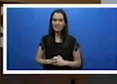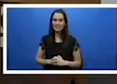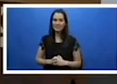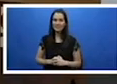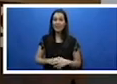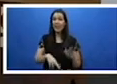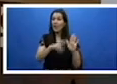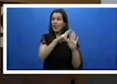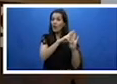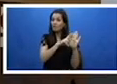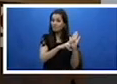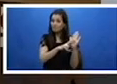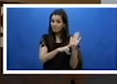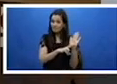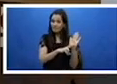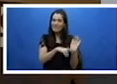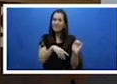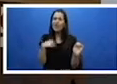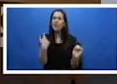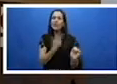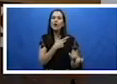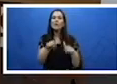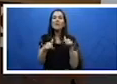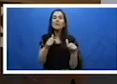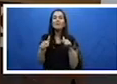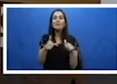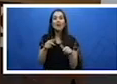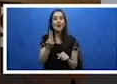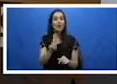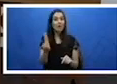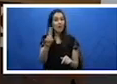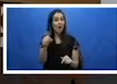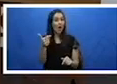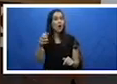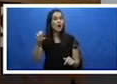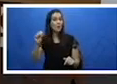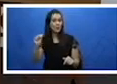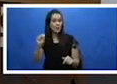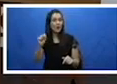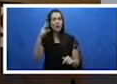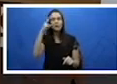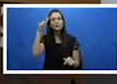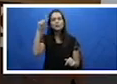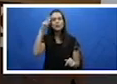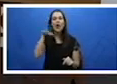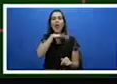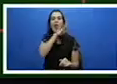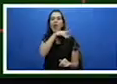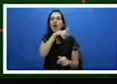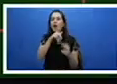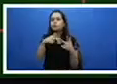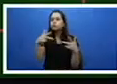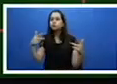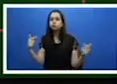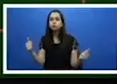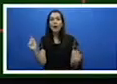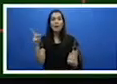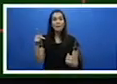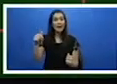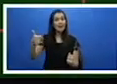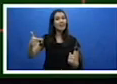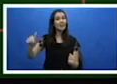Na rotina, nós vamos trabalhar a unidade 18, uma história de bichos, página